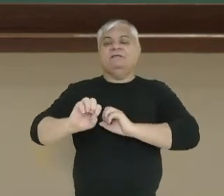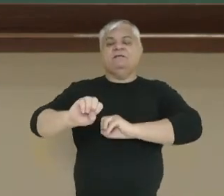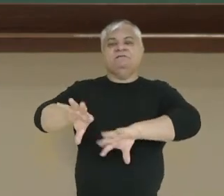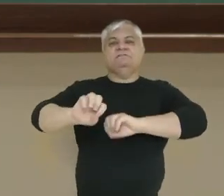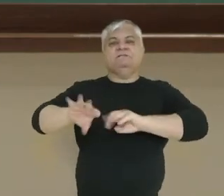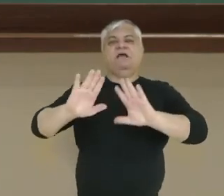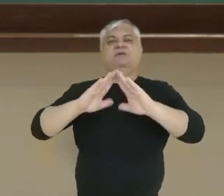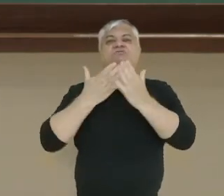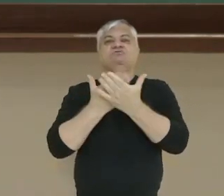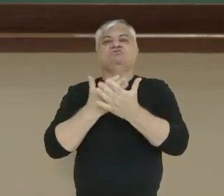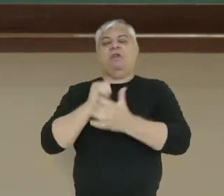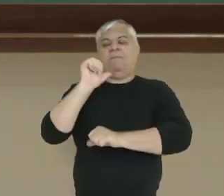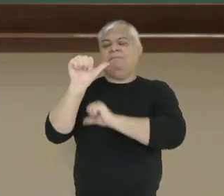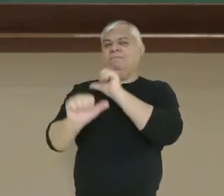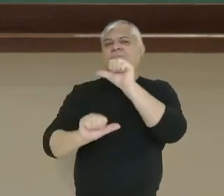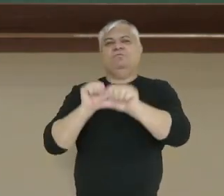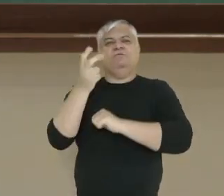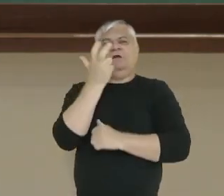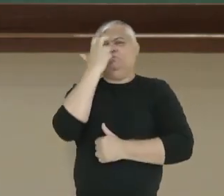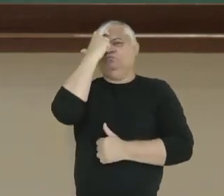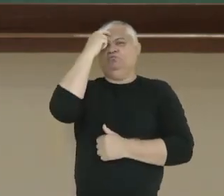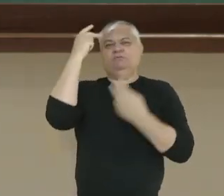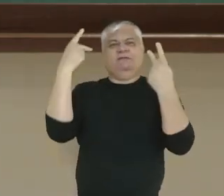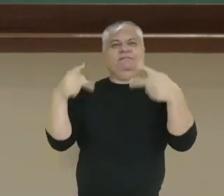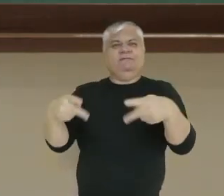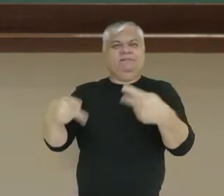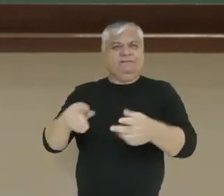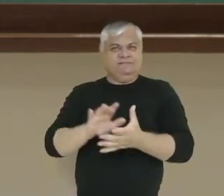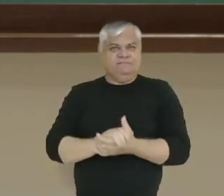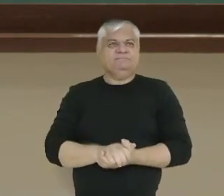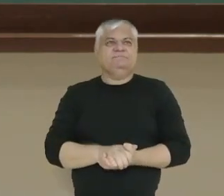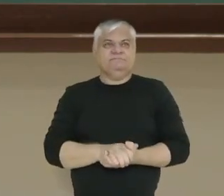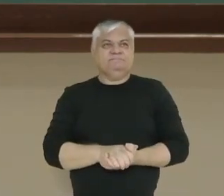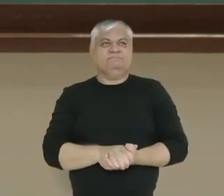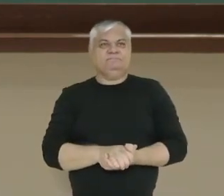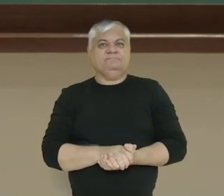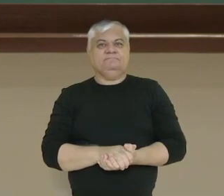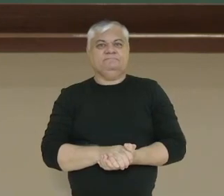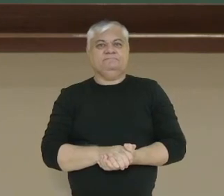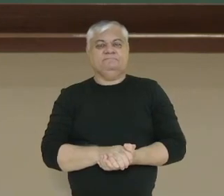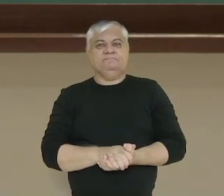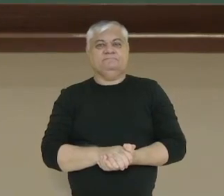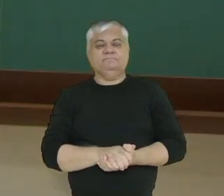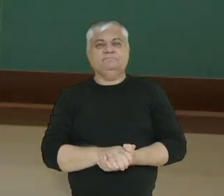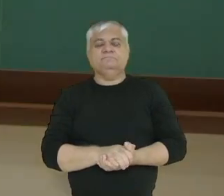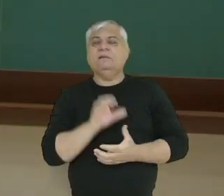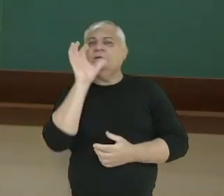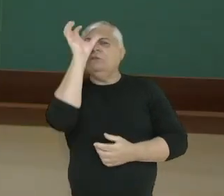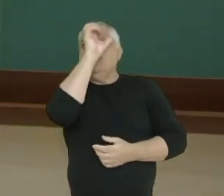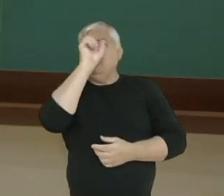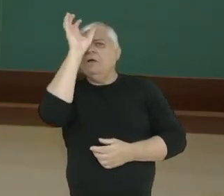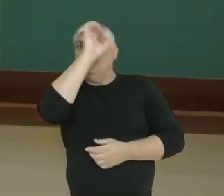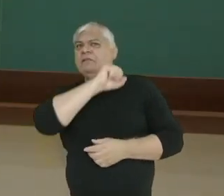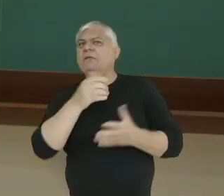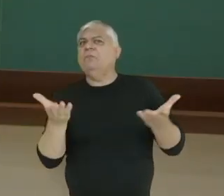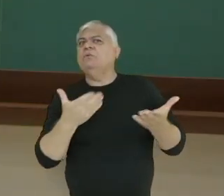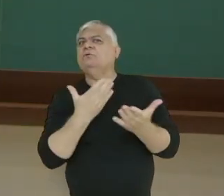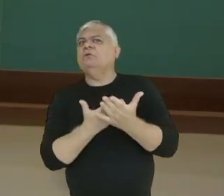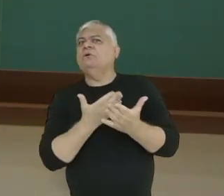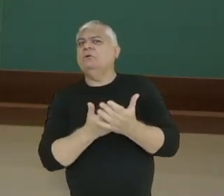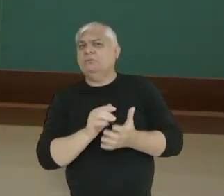seja, modificar a estrutura cultural desses povos. O que nós vimos então nessa nossa